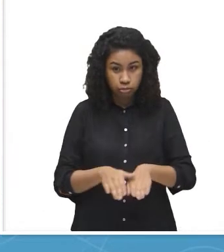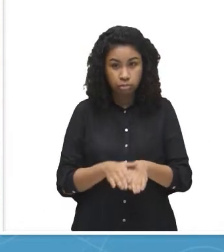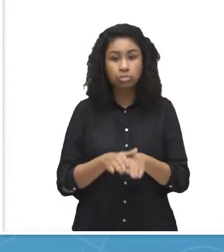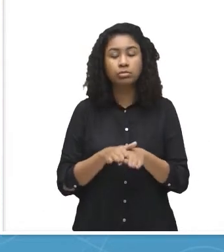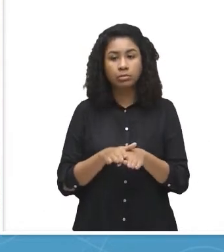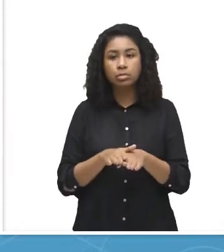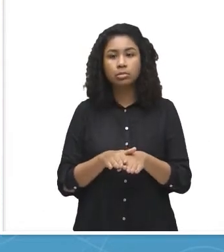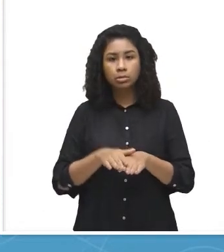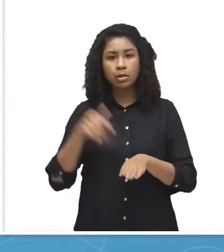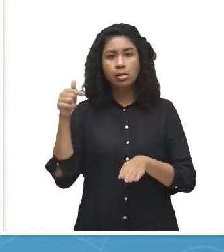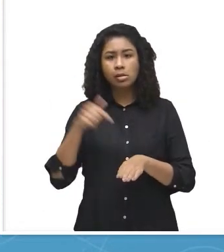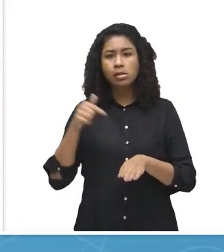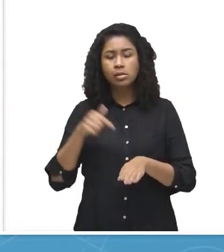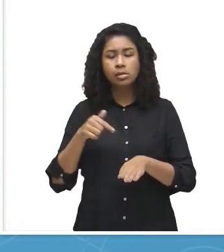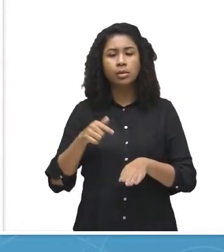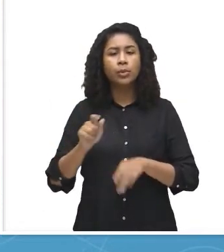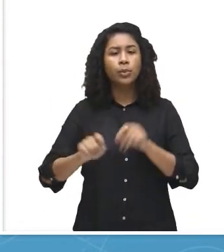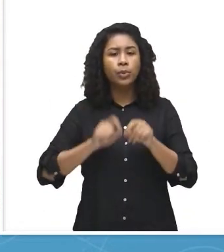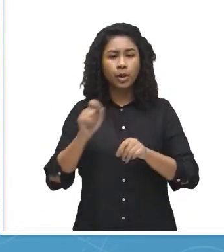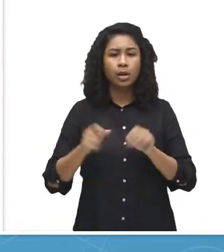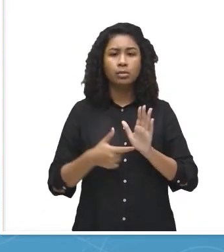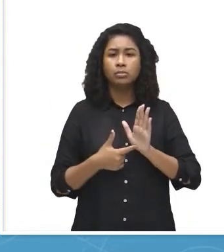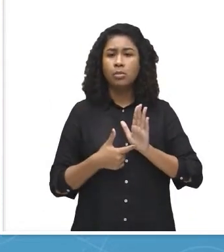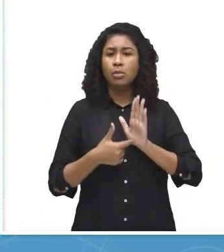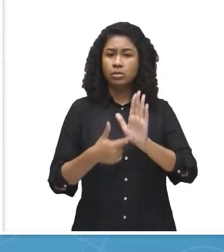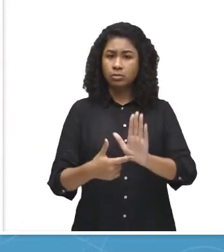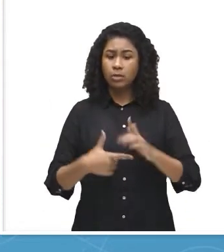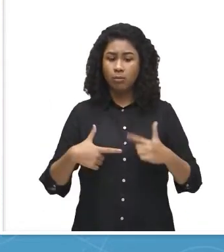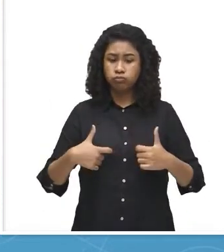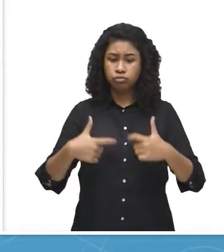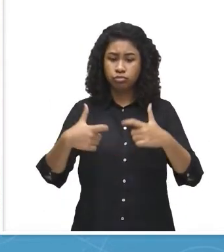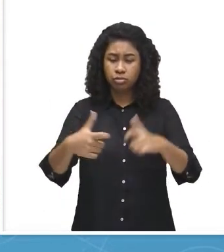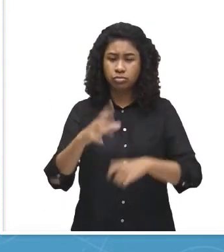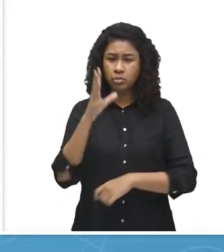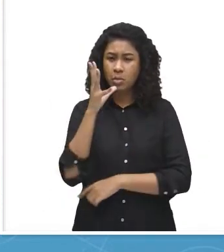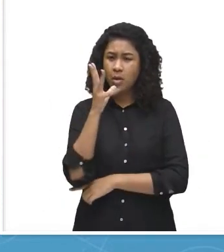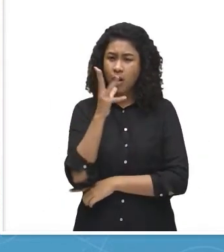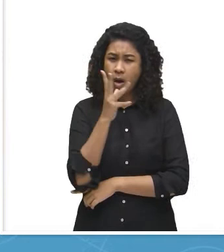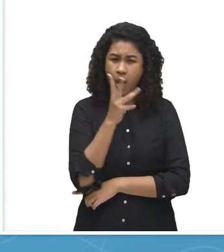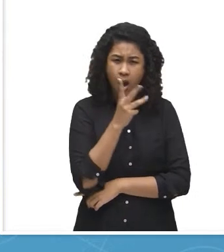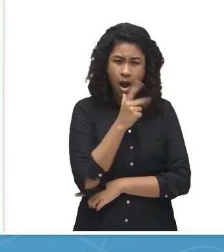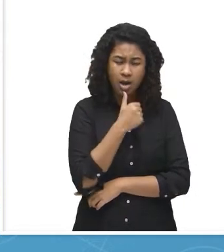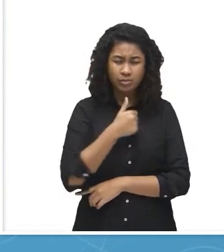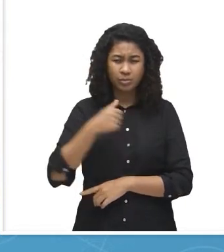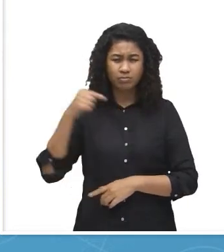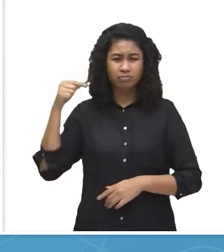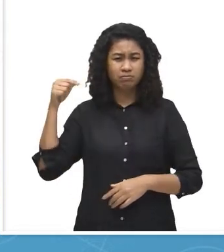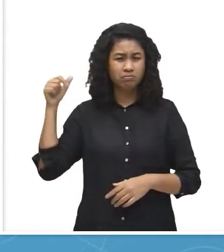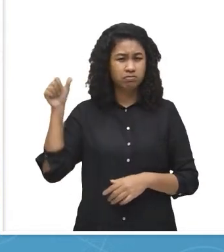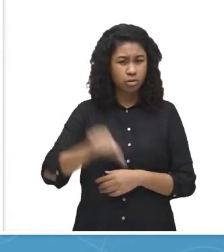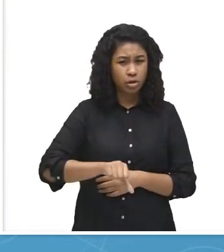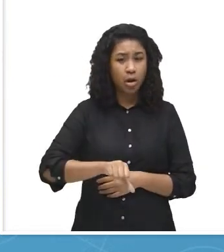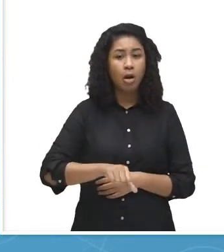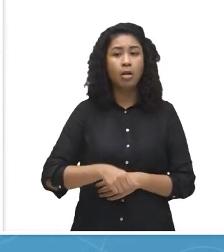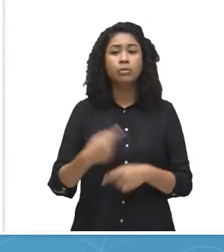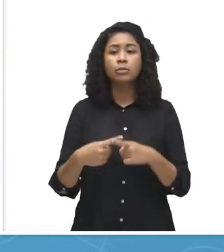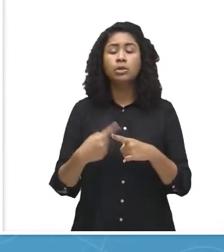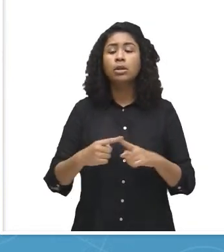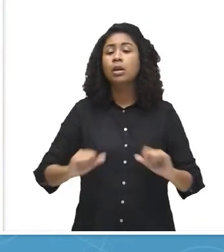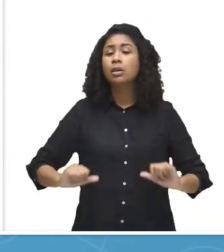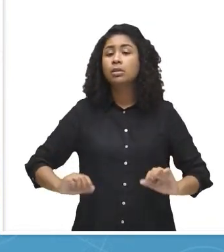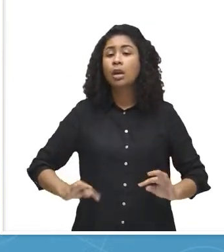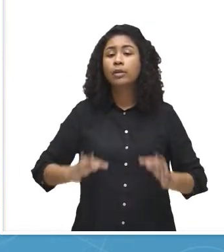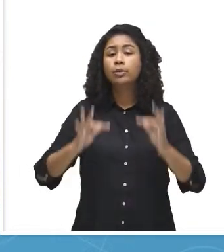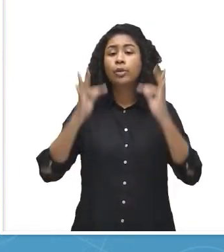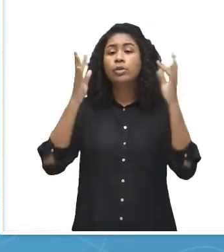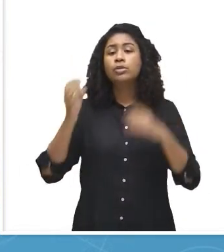vez mais lenta e mais letal. Como eu falei para vocês, novas tecnologias foram implementadas nesse momento de